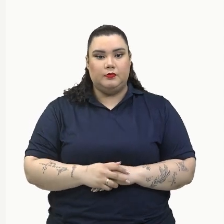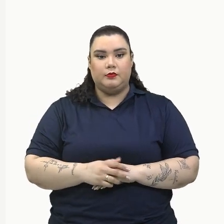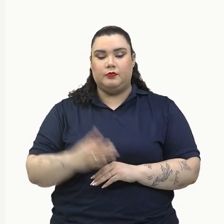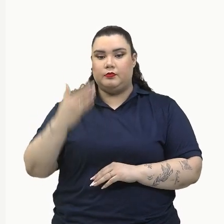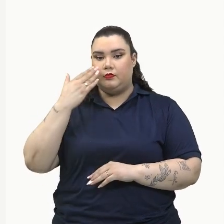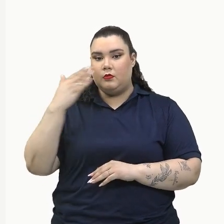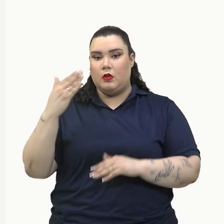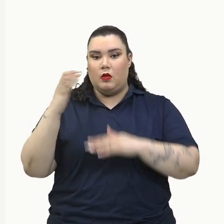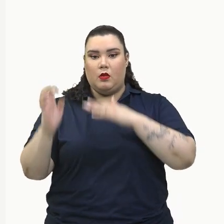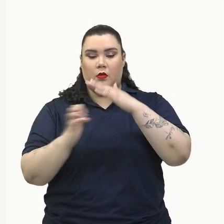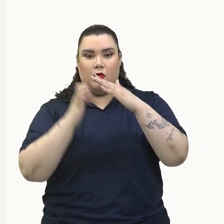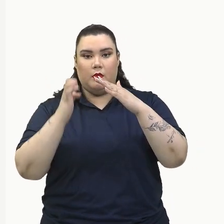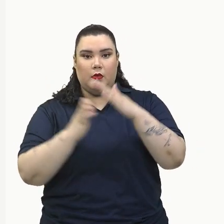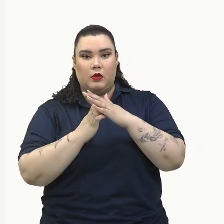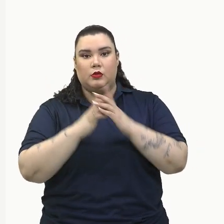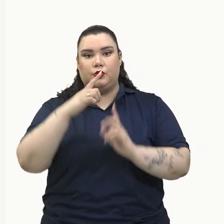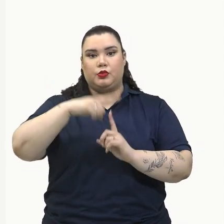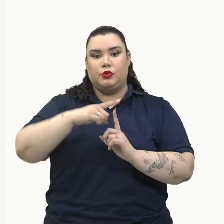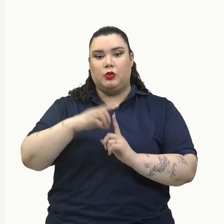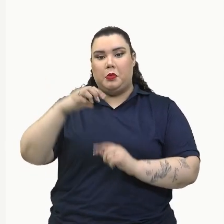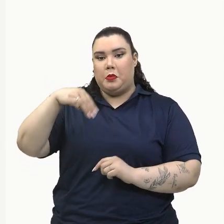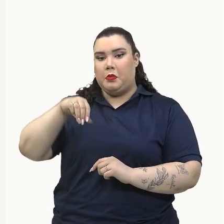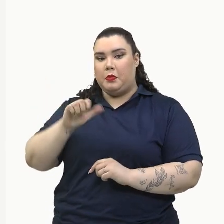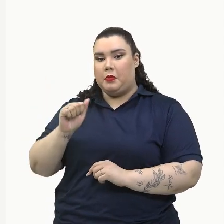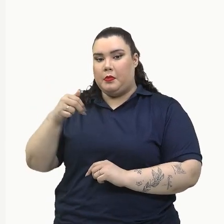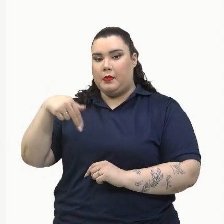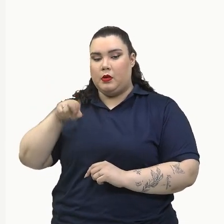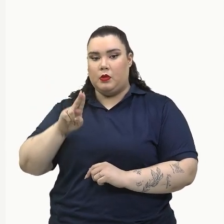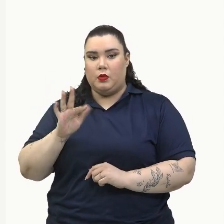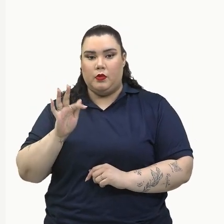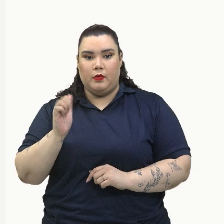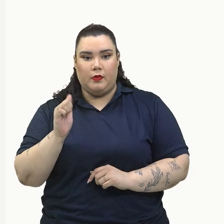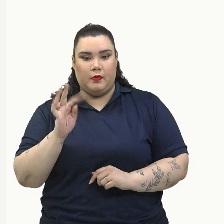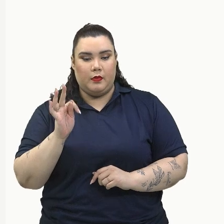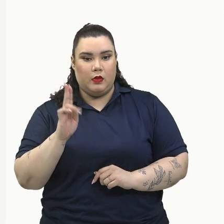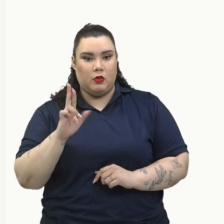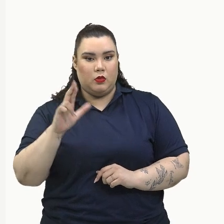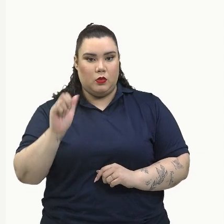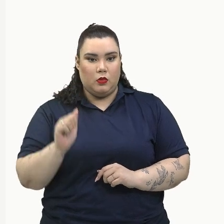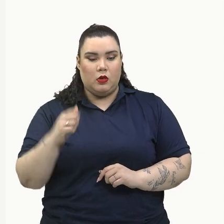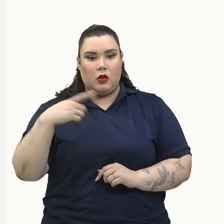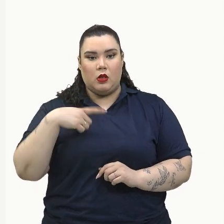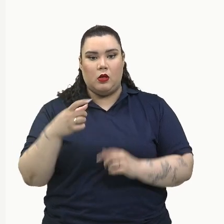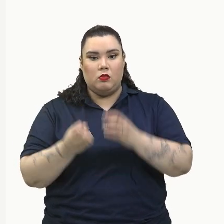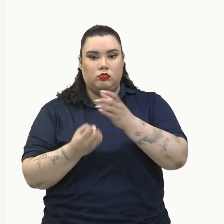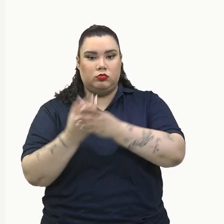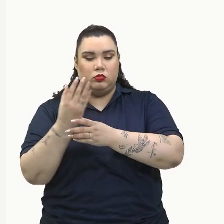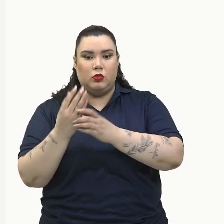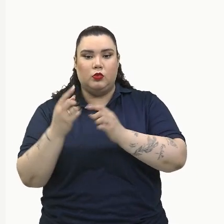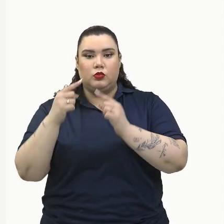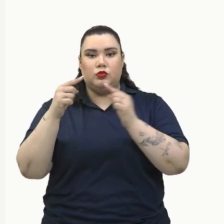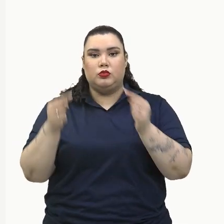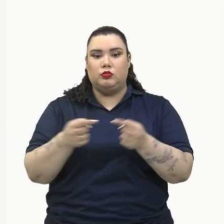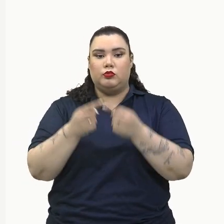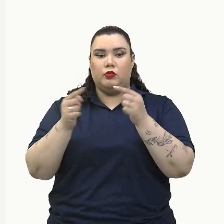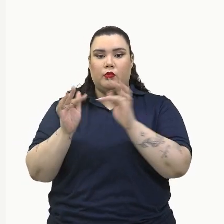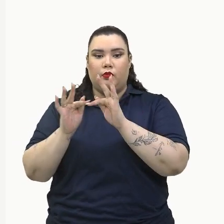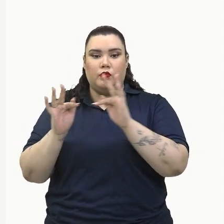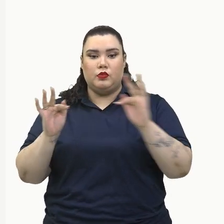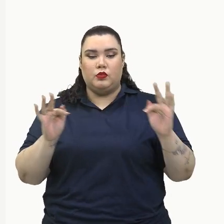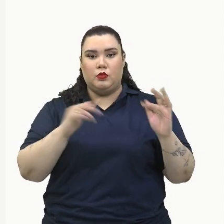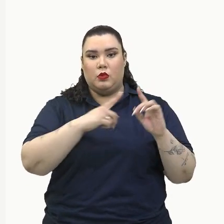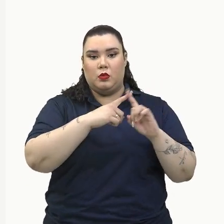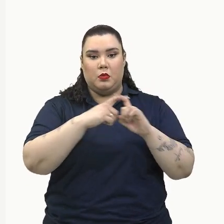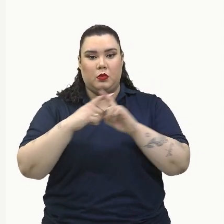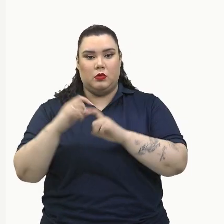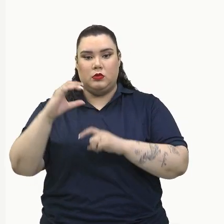Uma empresa de manufatura possui um custo de produção moderada para a função polinomial c de x igual a